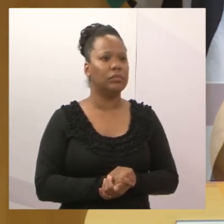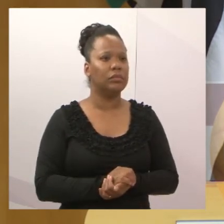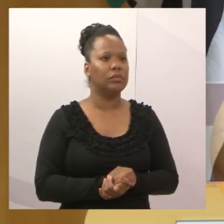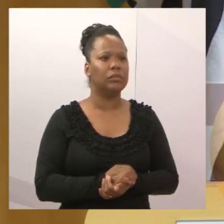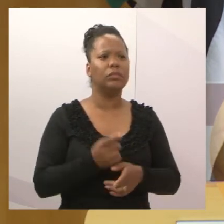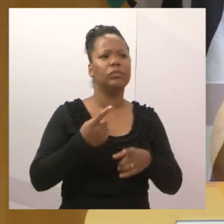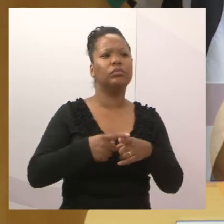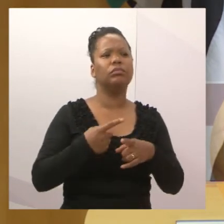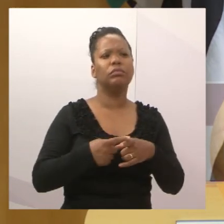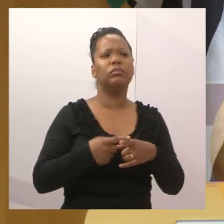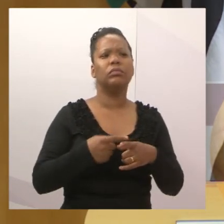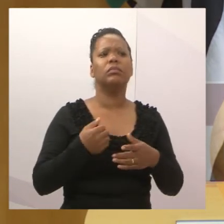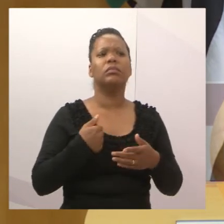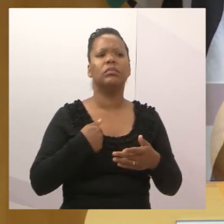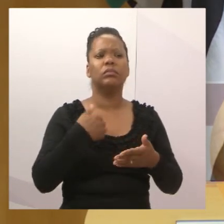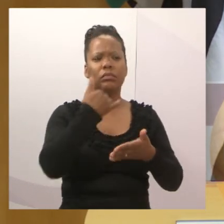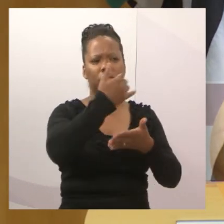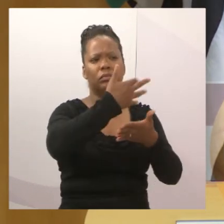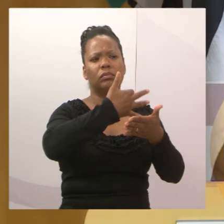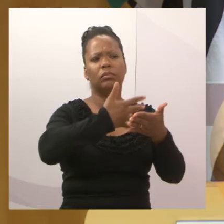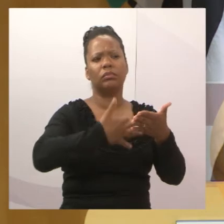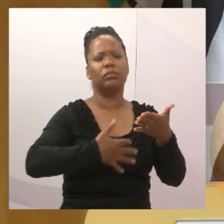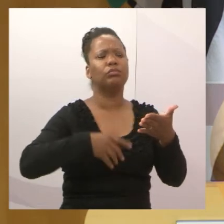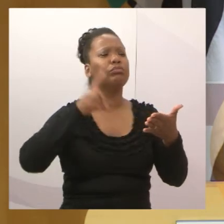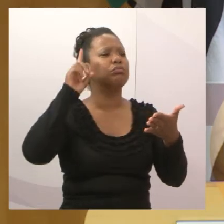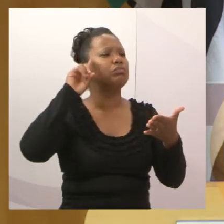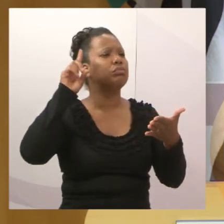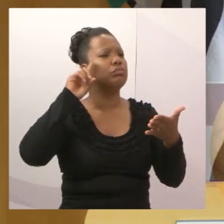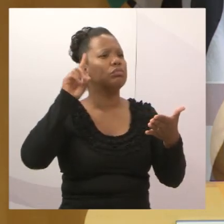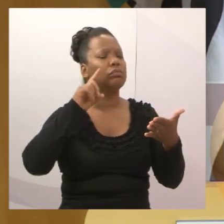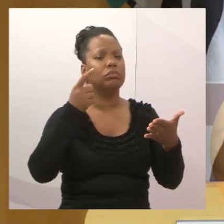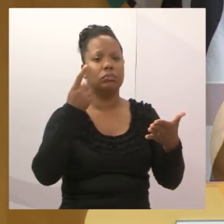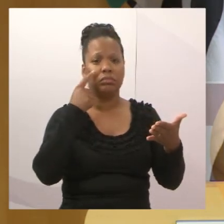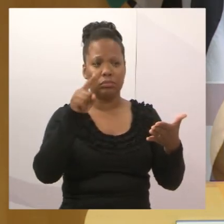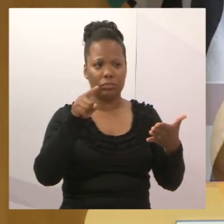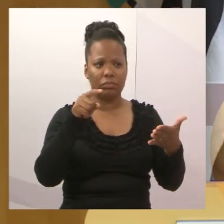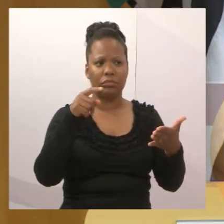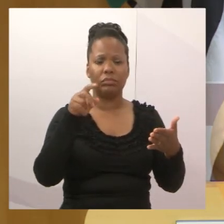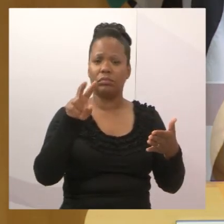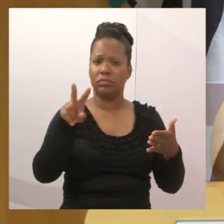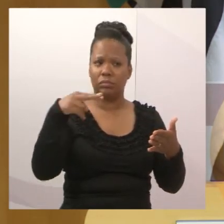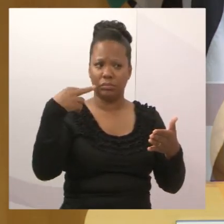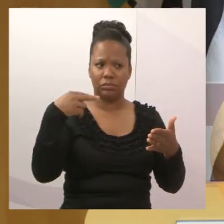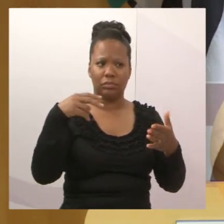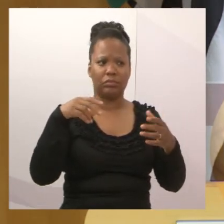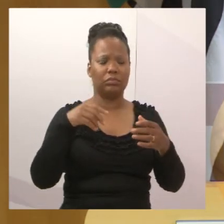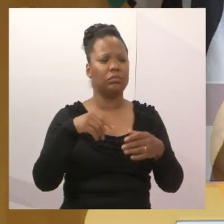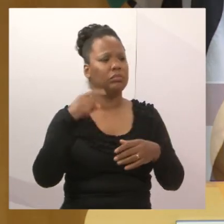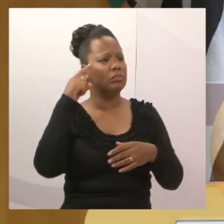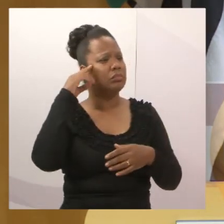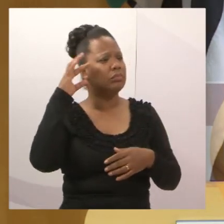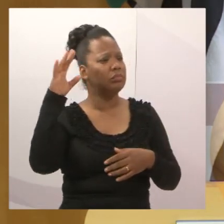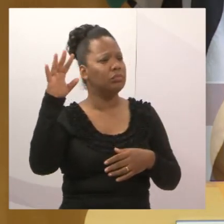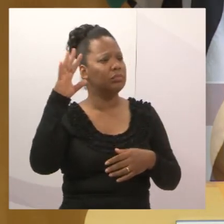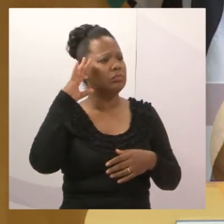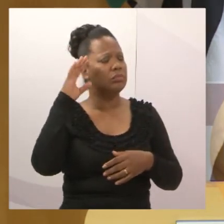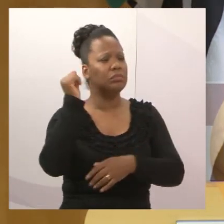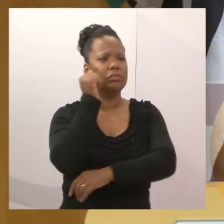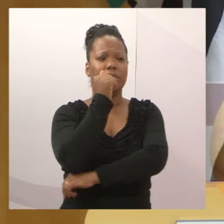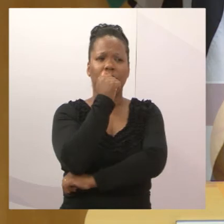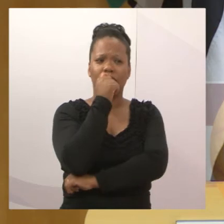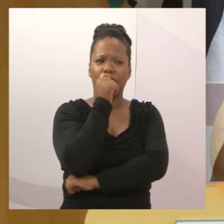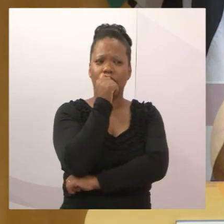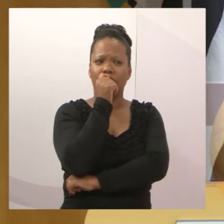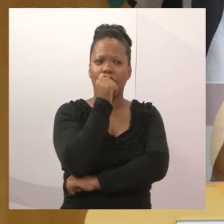Então, por que eu estou colocando isso, números diários? Porque aí você que está assistindo, você que está analisando, você tem a